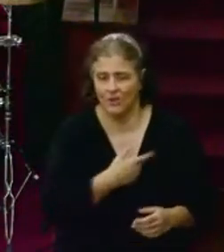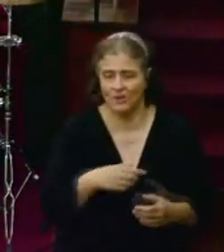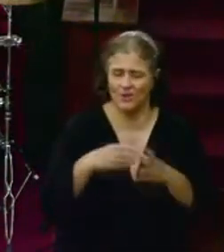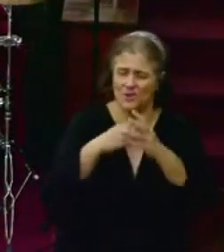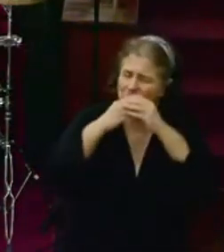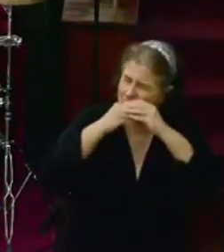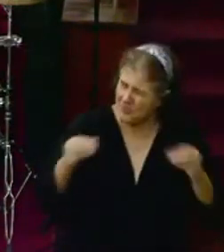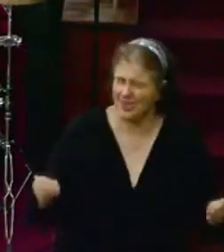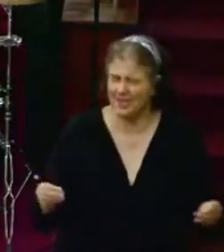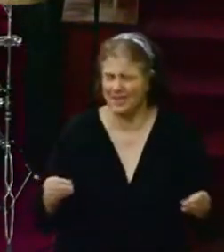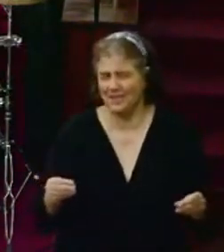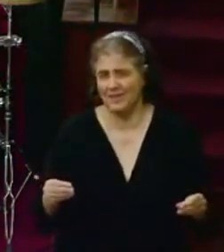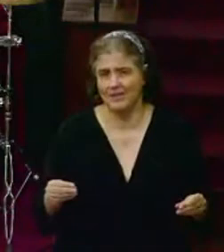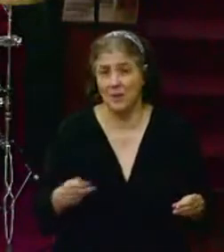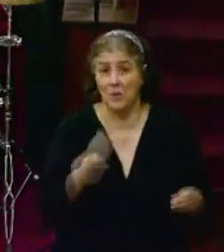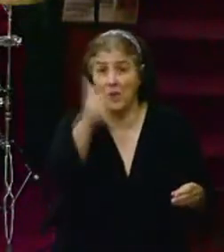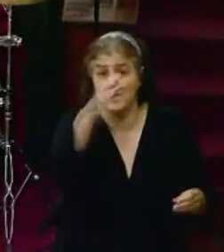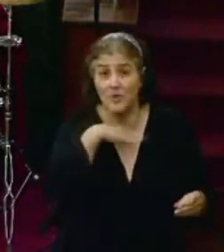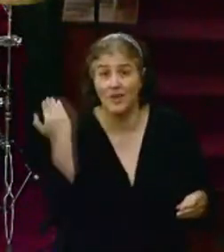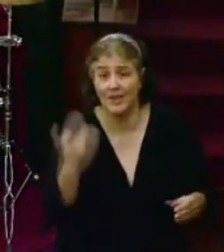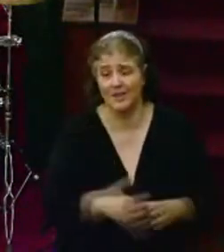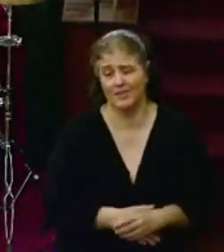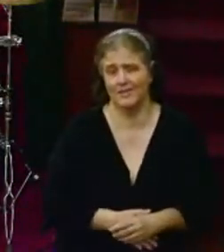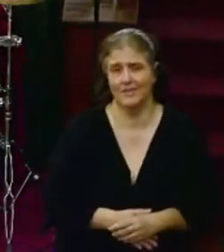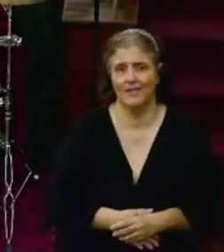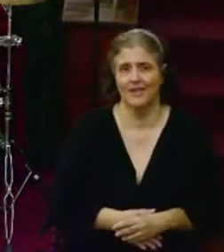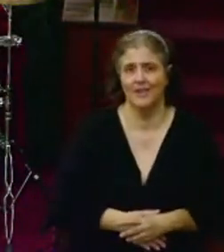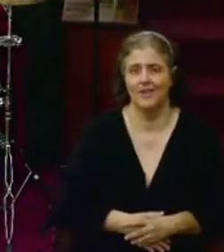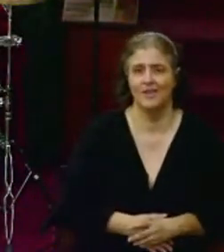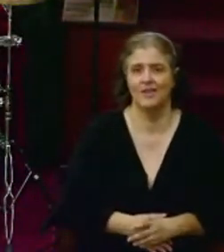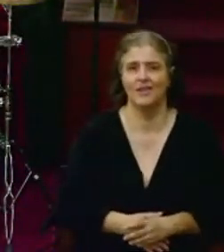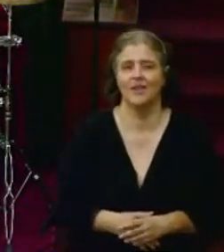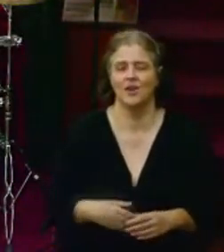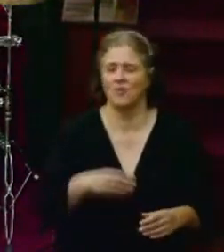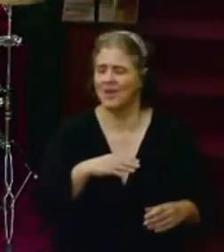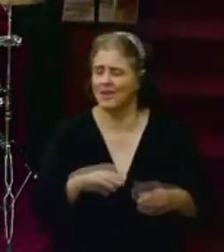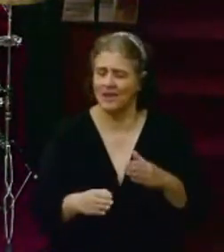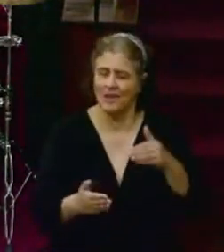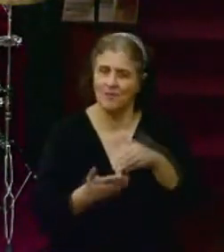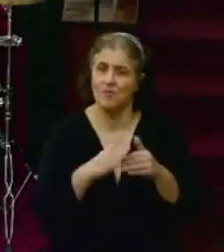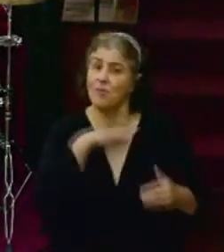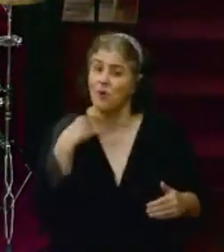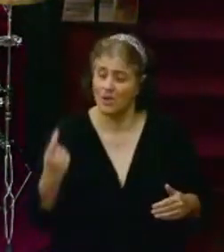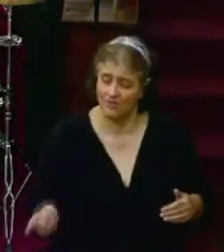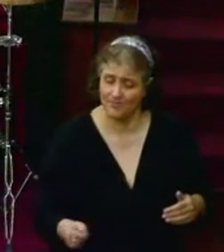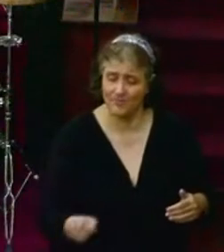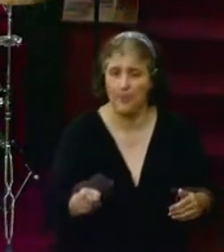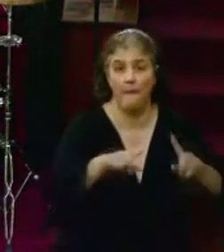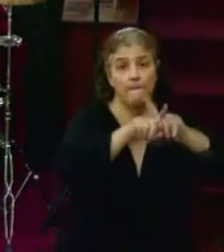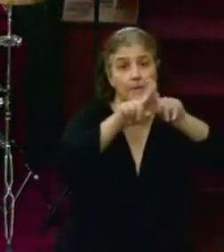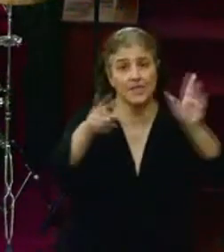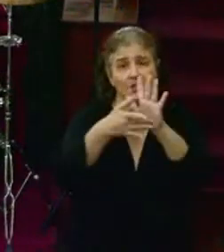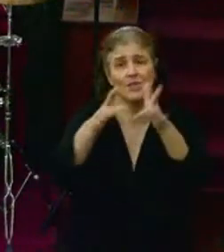enfermidade letal que nos levaria à morte espiritual, à morte eterna, mas o Senhor Jesus veio ao nosso